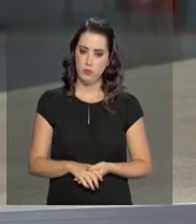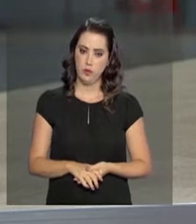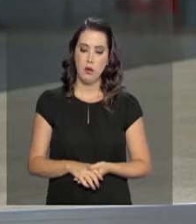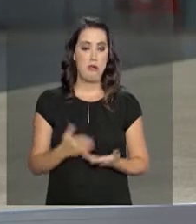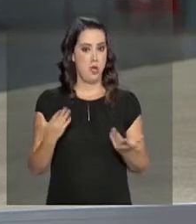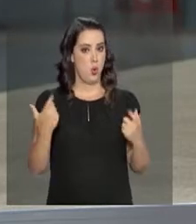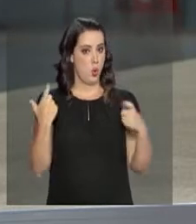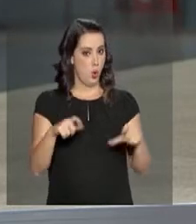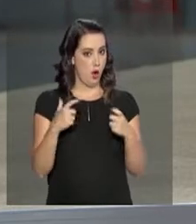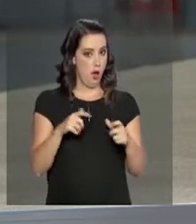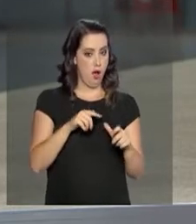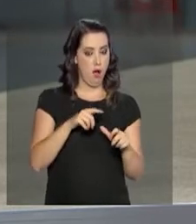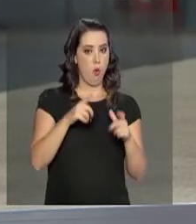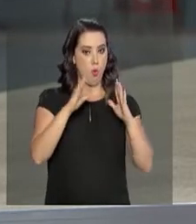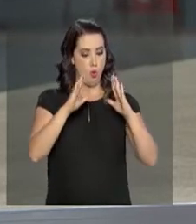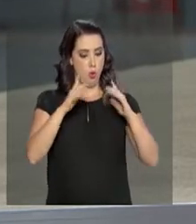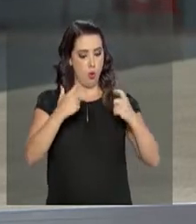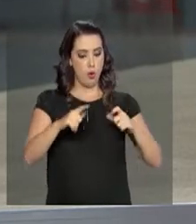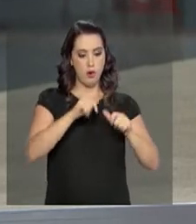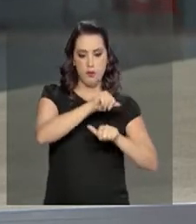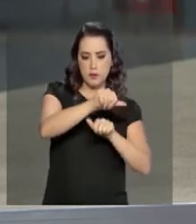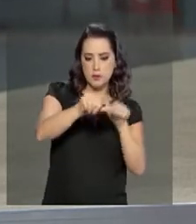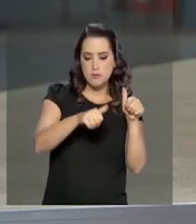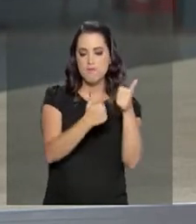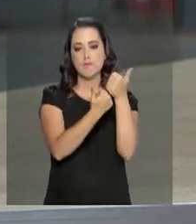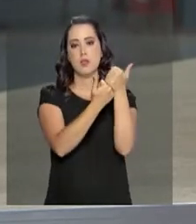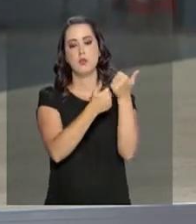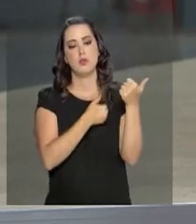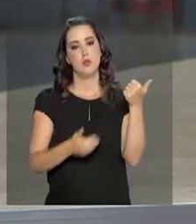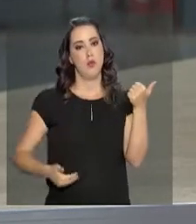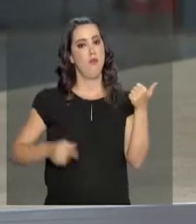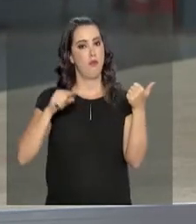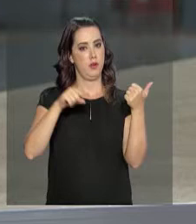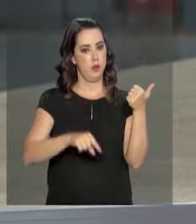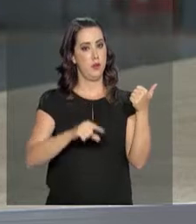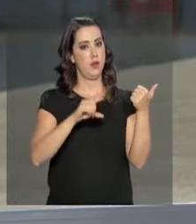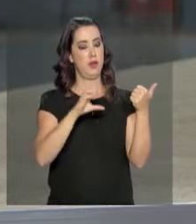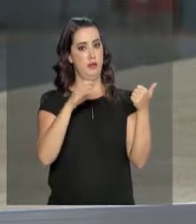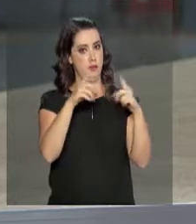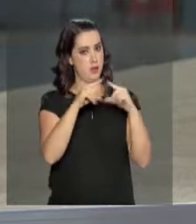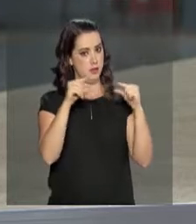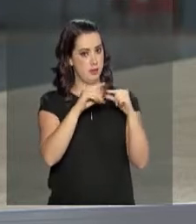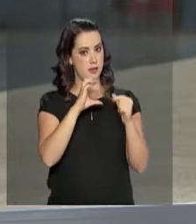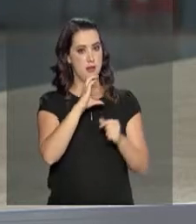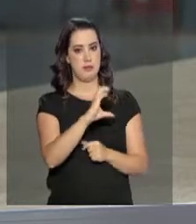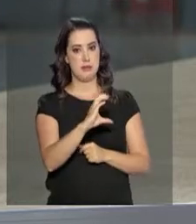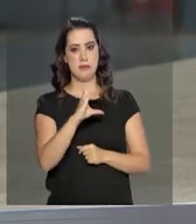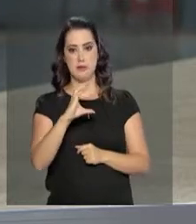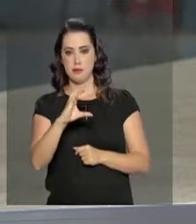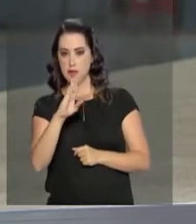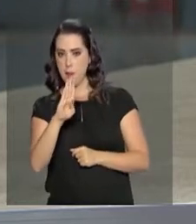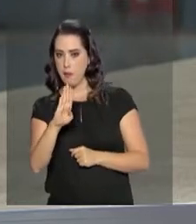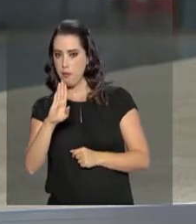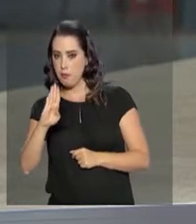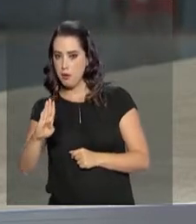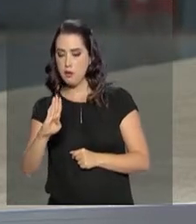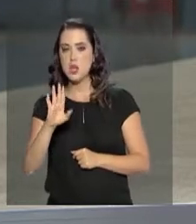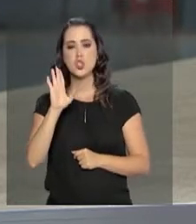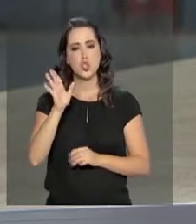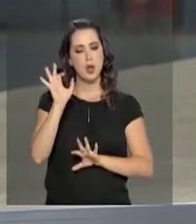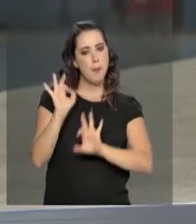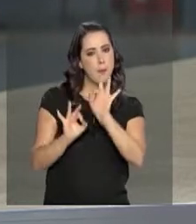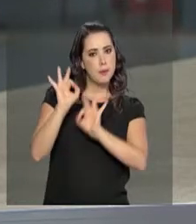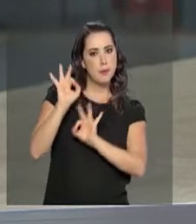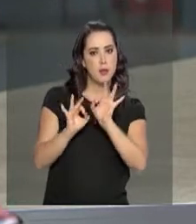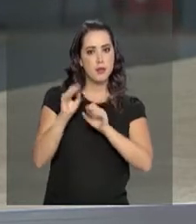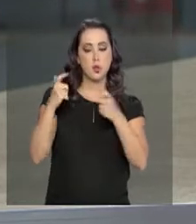será que em brasília no centro cultural banco do brasil toda a estrutura já foi preparada pelo banco do brasil no